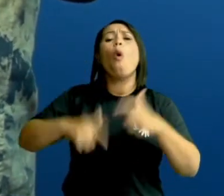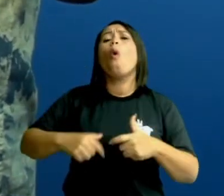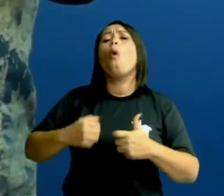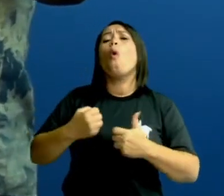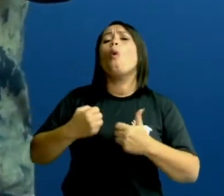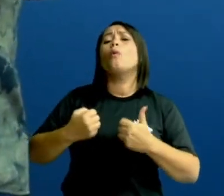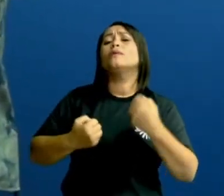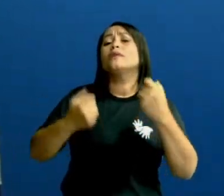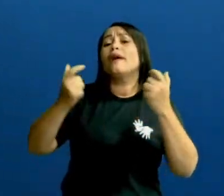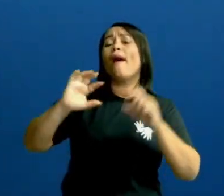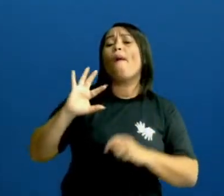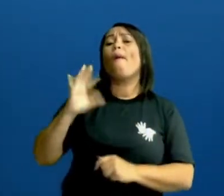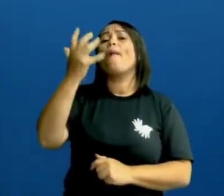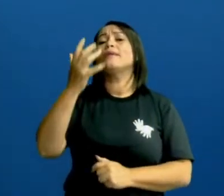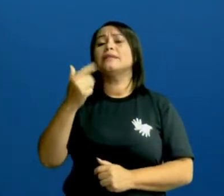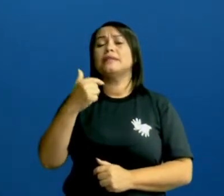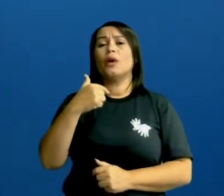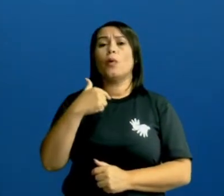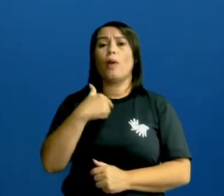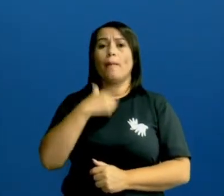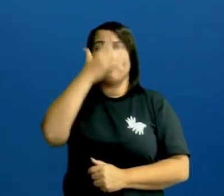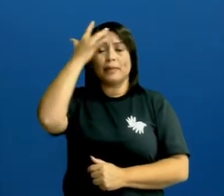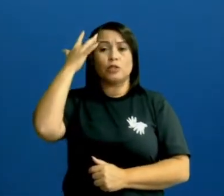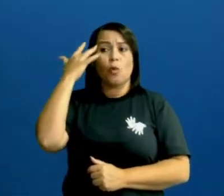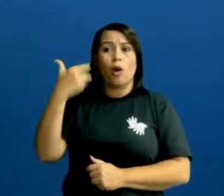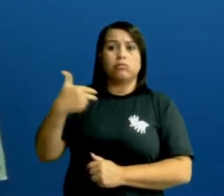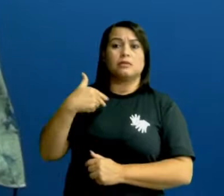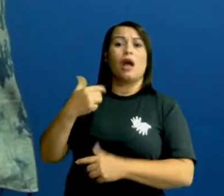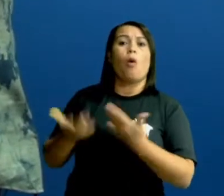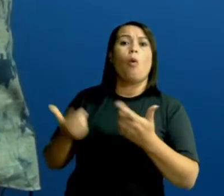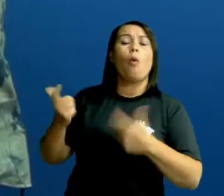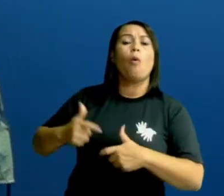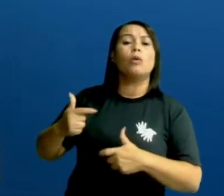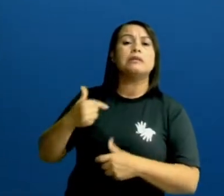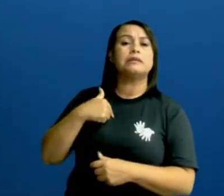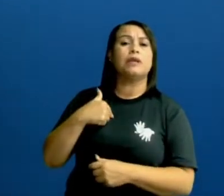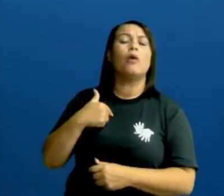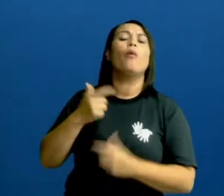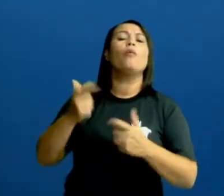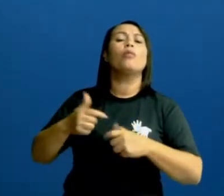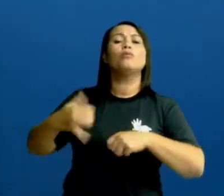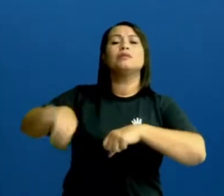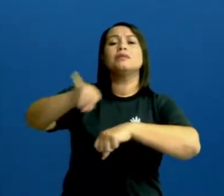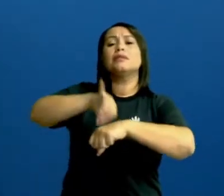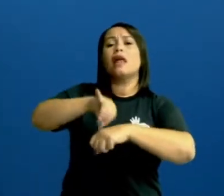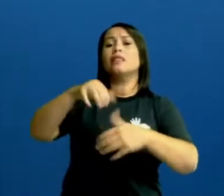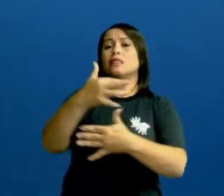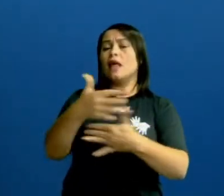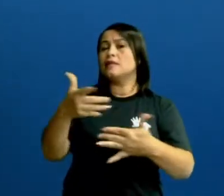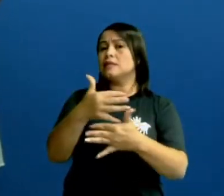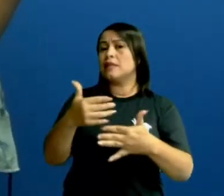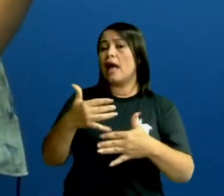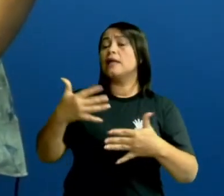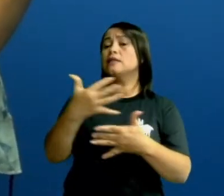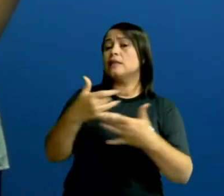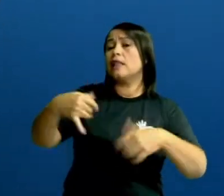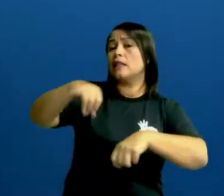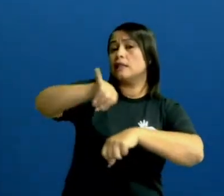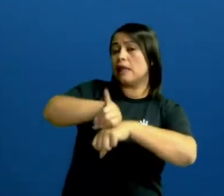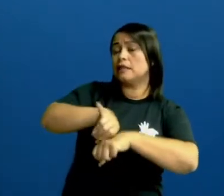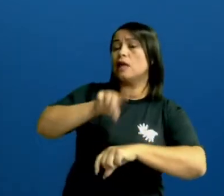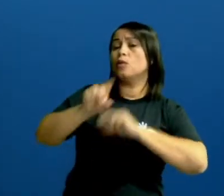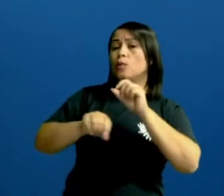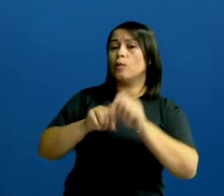que aconteceu. Fui assaltado. Onde foi que eu fui assaltado? No centro da cidade. Percebam que no centro da